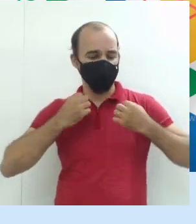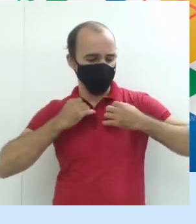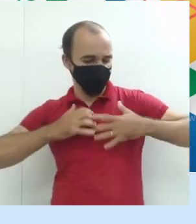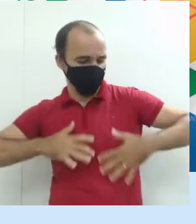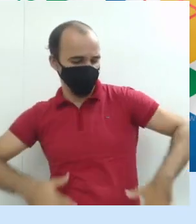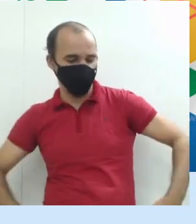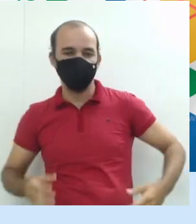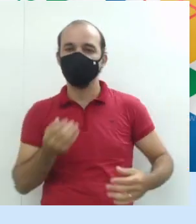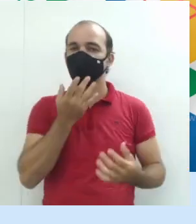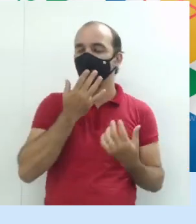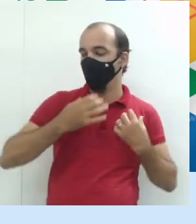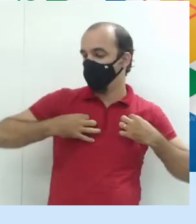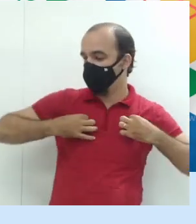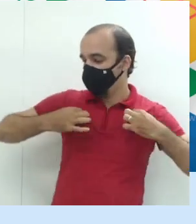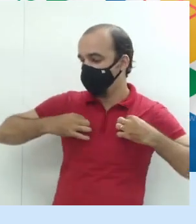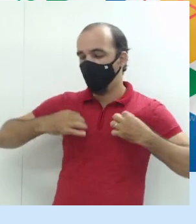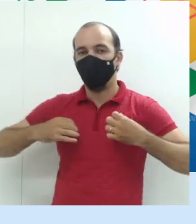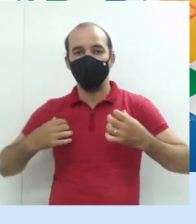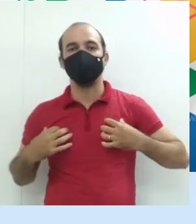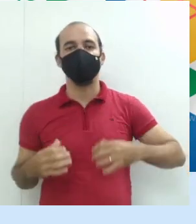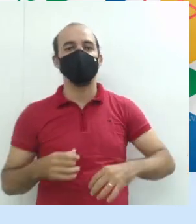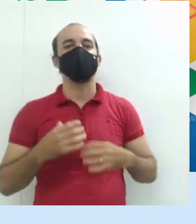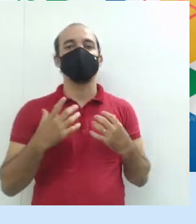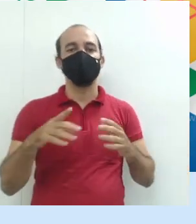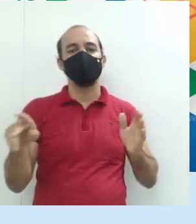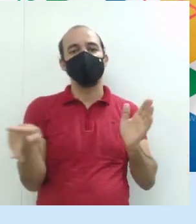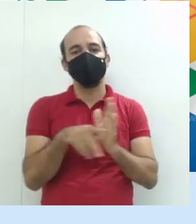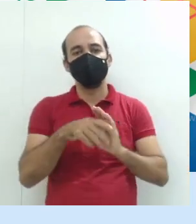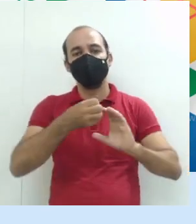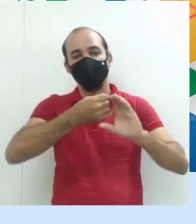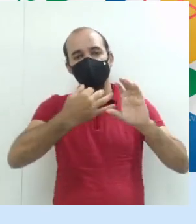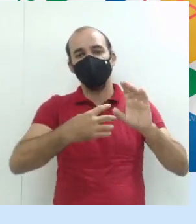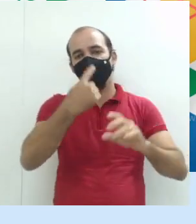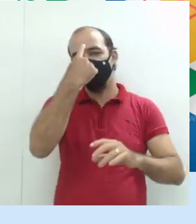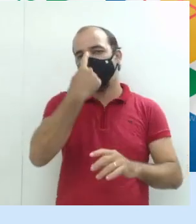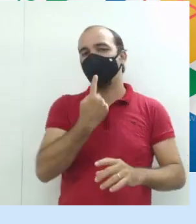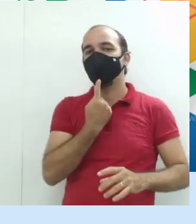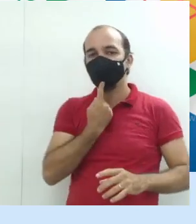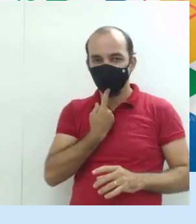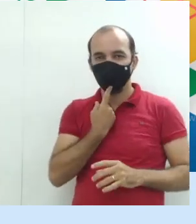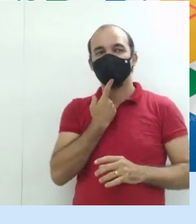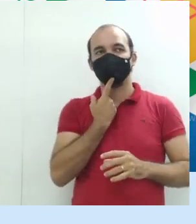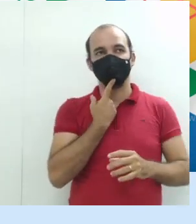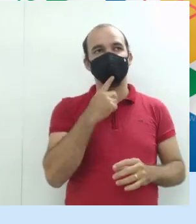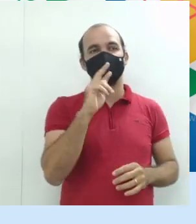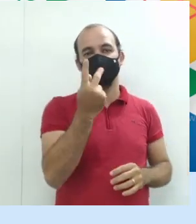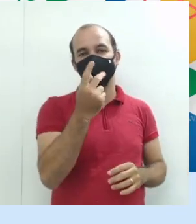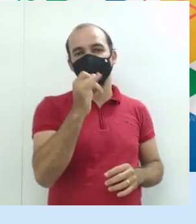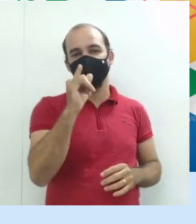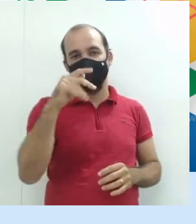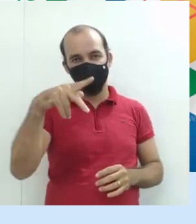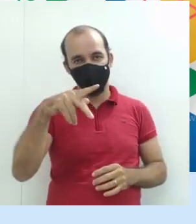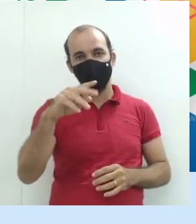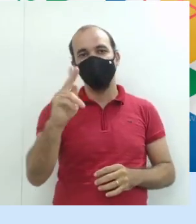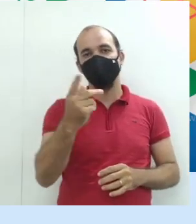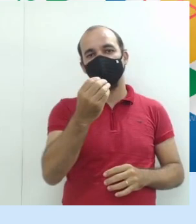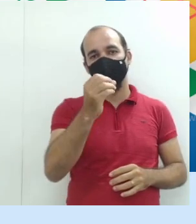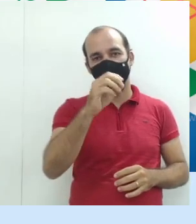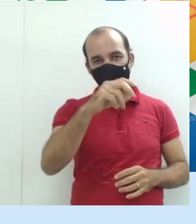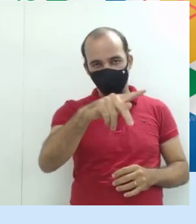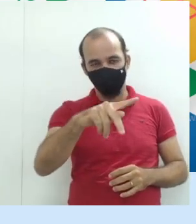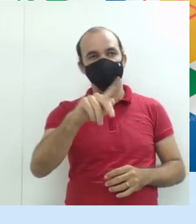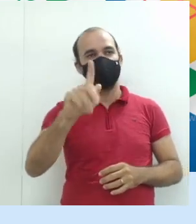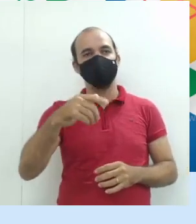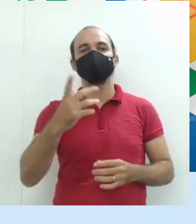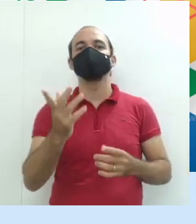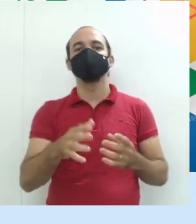um estilo de se comportar que gira em torno do hip hop, né? E aí isso tudo vai fazer do hip